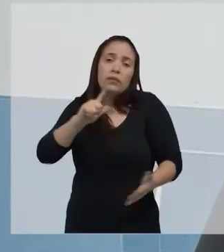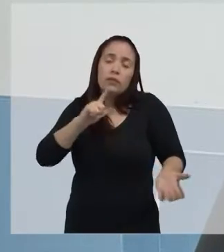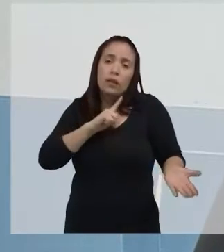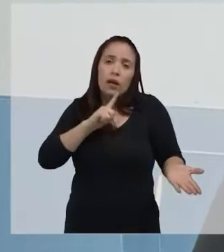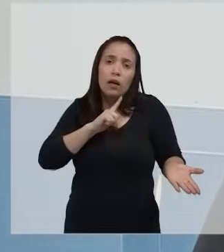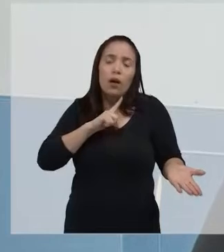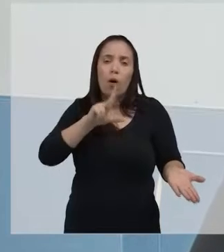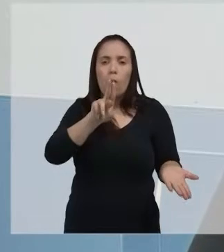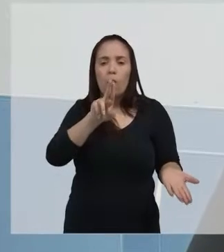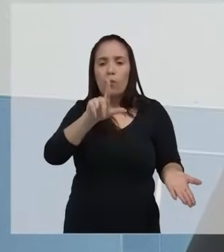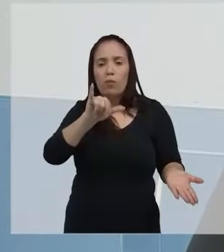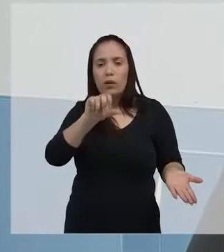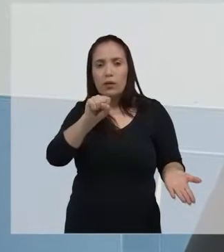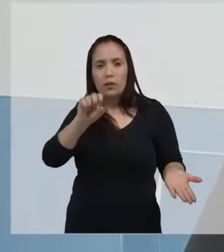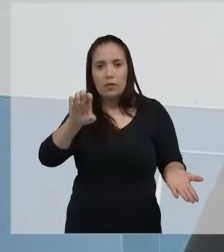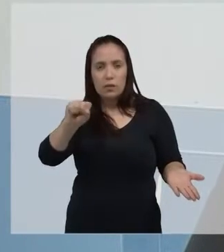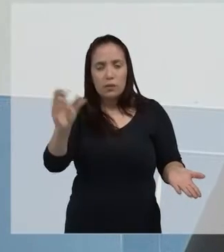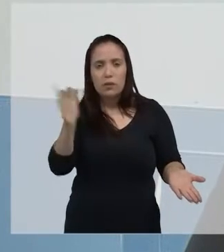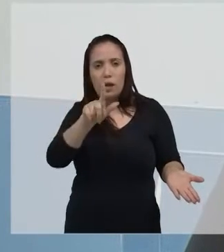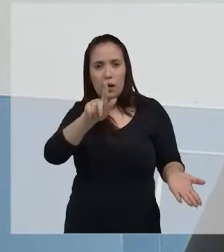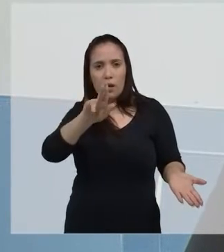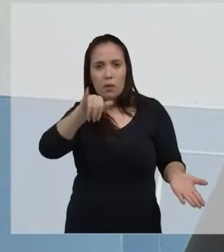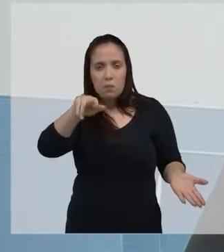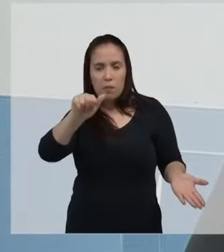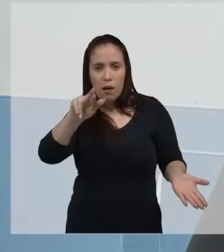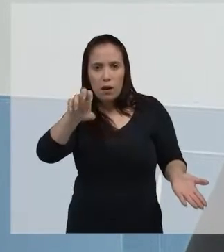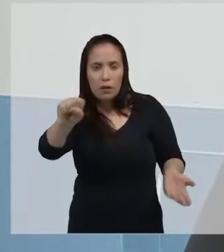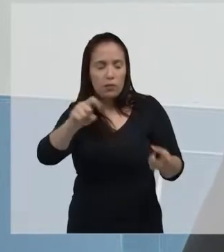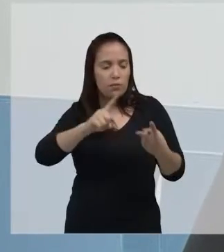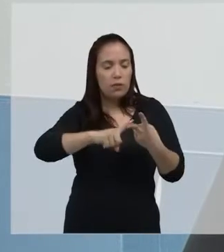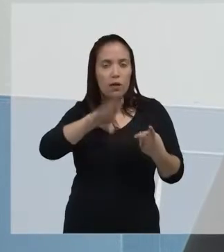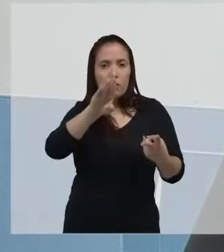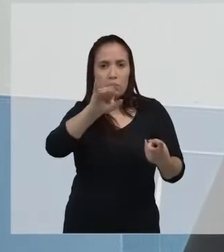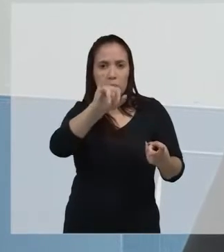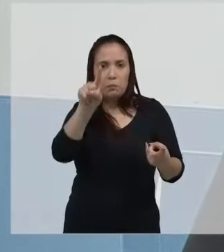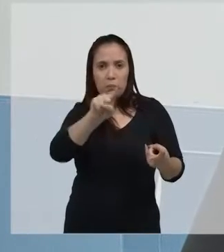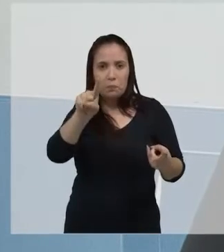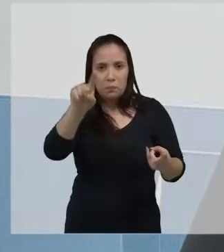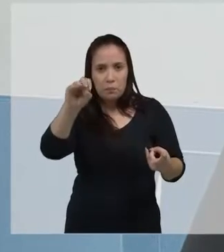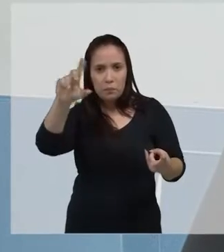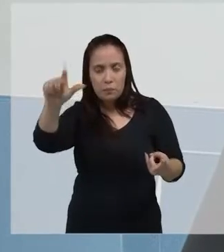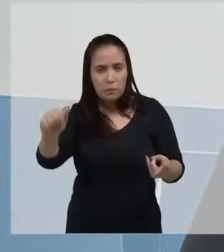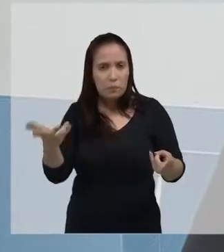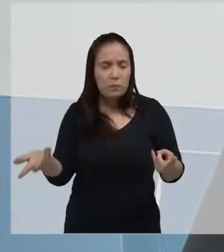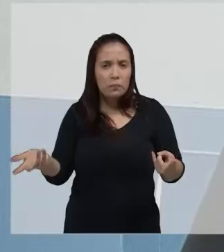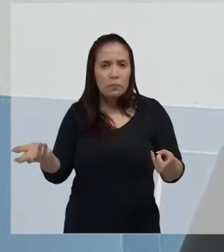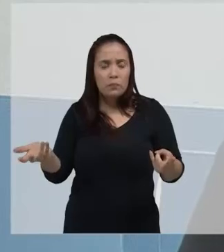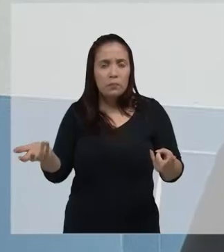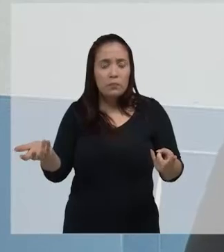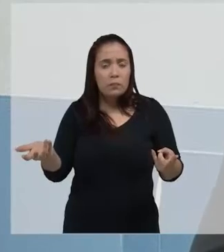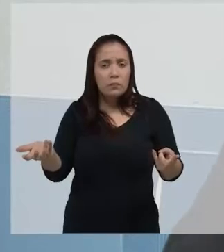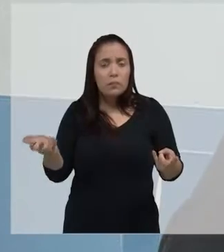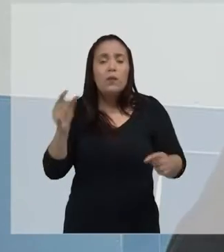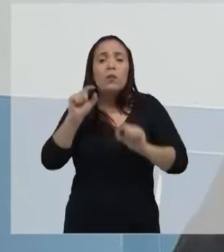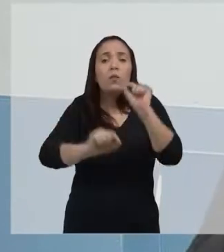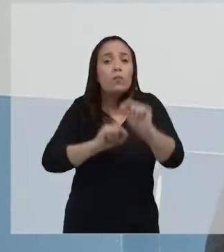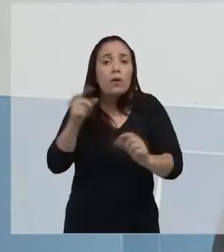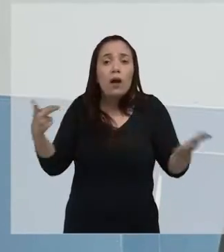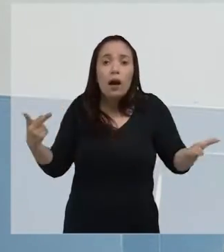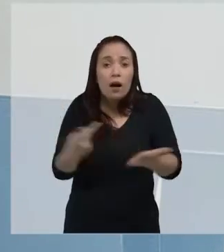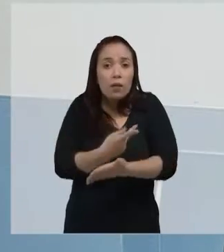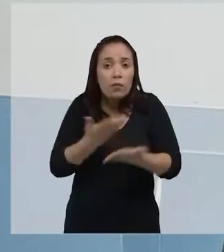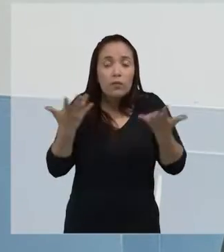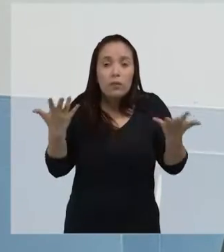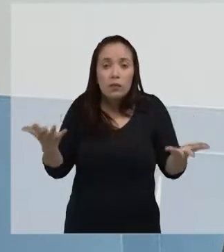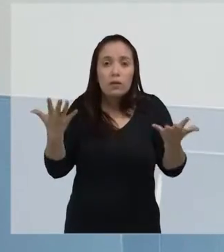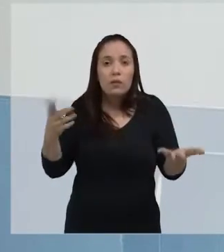de figuras como Ulisses Guimarães, mano. Leonel Brizola. Leonel Brizola, pai. Que é que houve... Ô Luiz, o que é que está